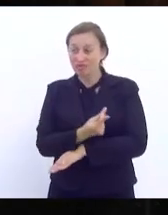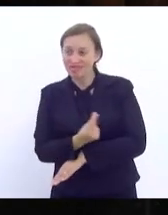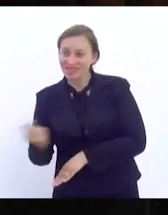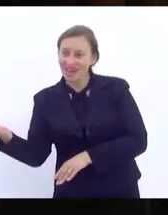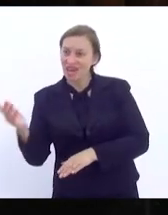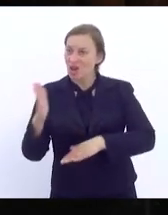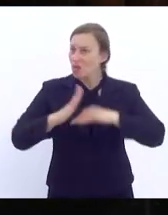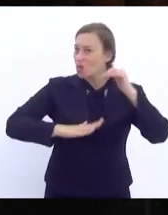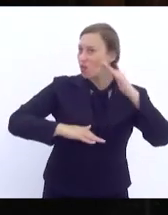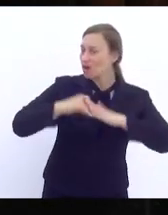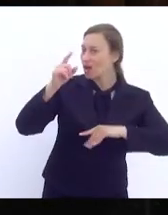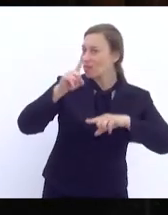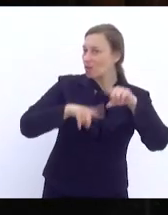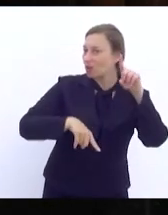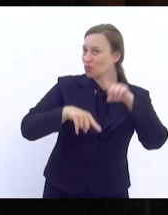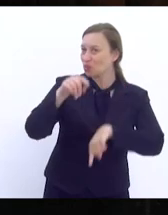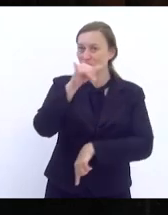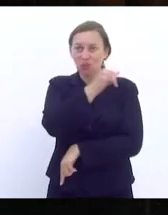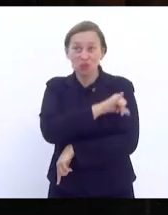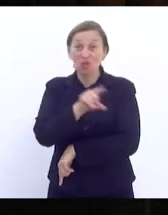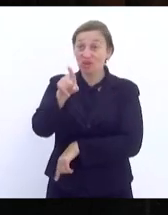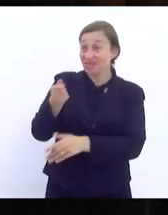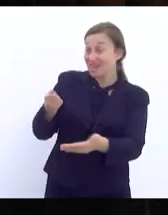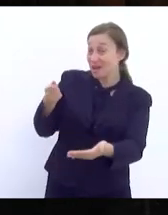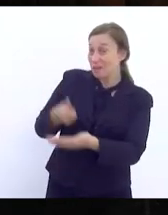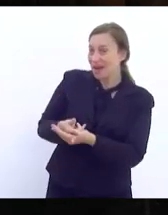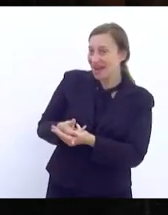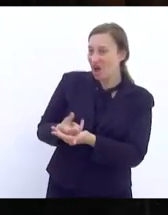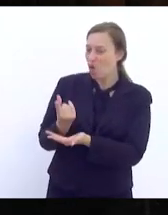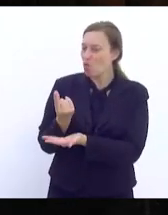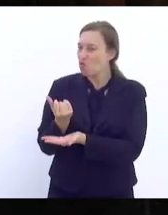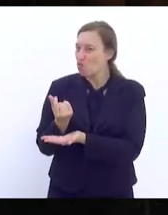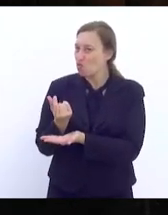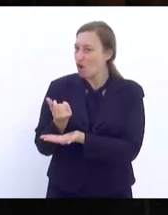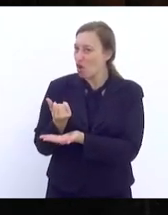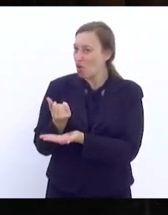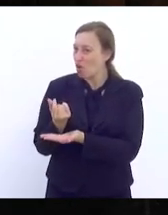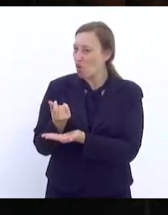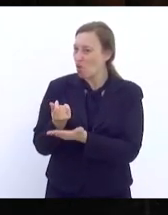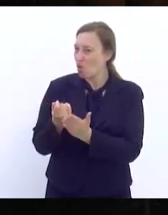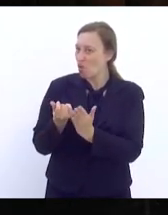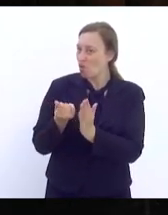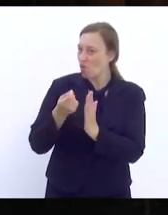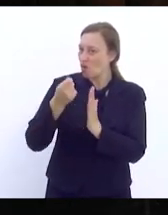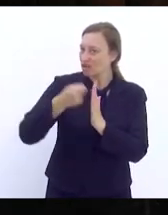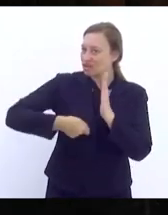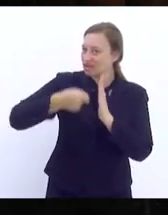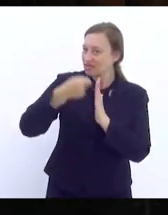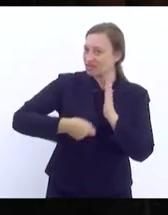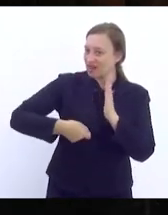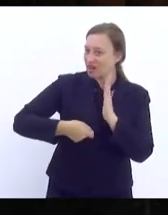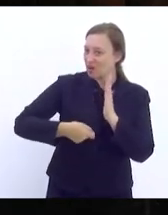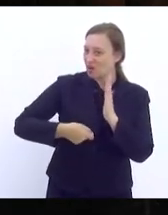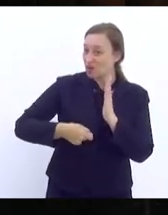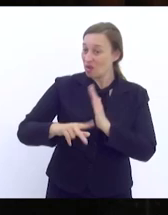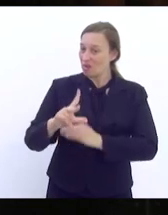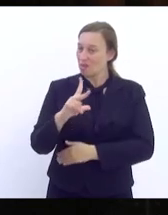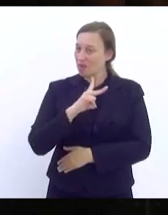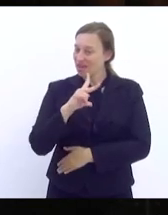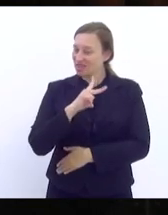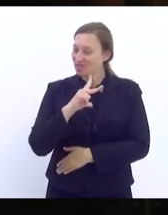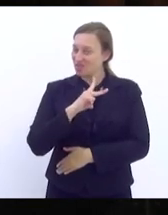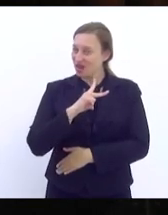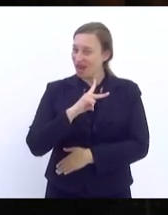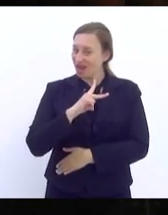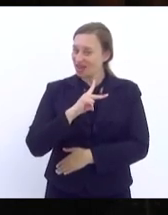mercadoria do Rio de Janeiro você tem que pagar taxa não está tal mas ao privado